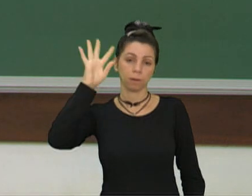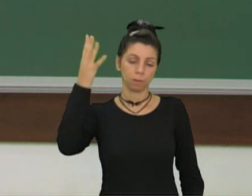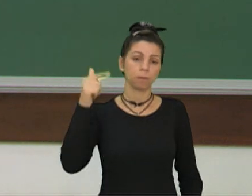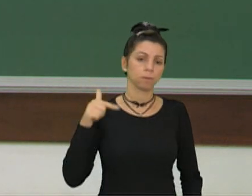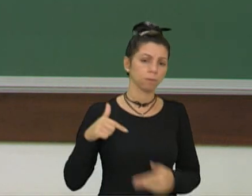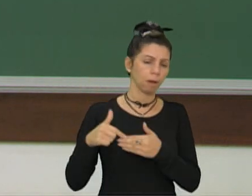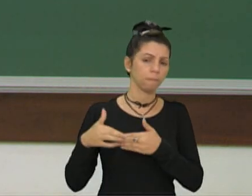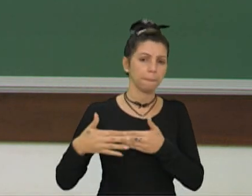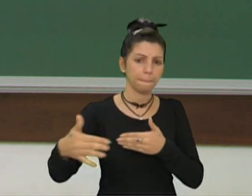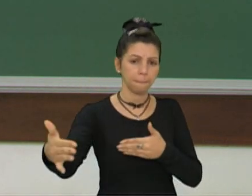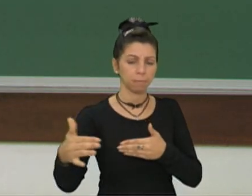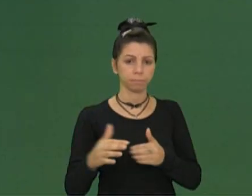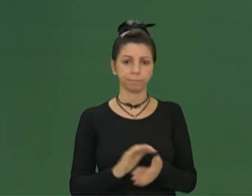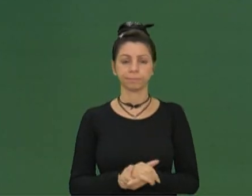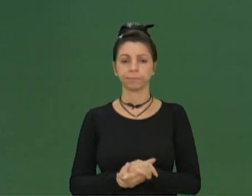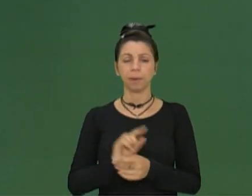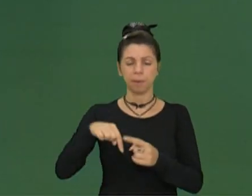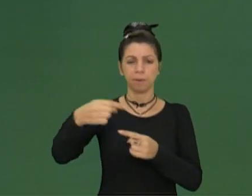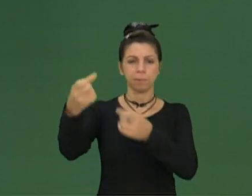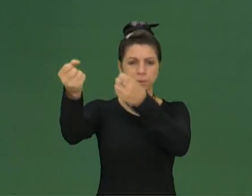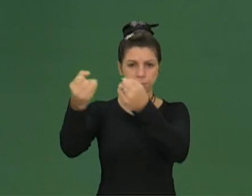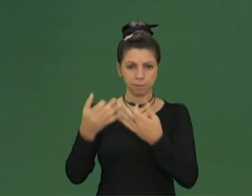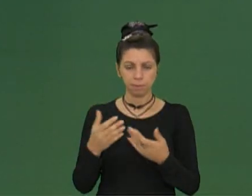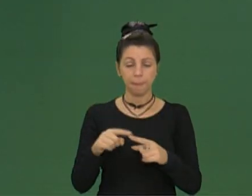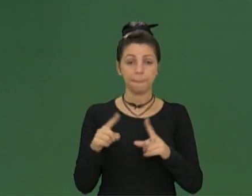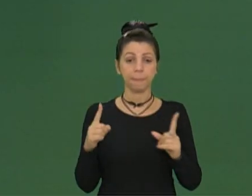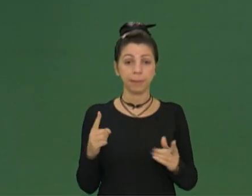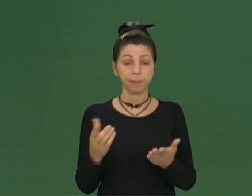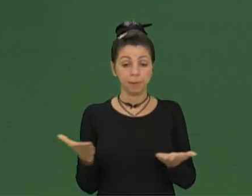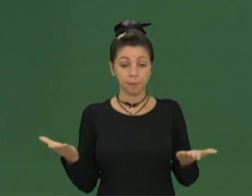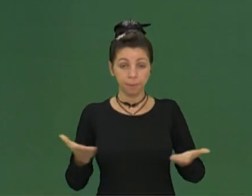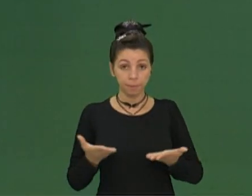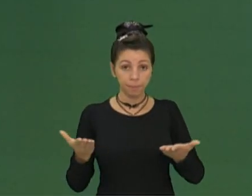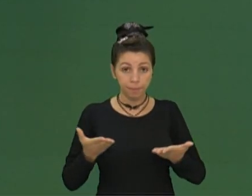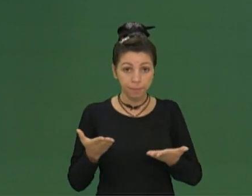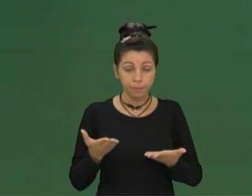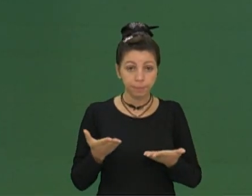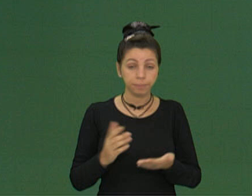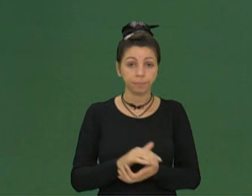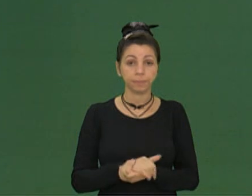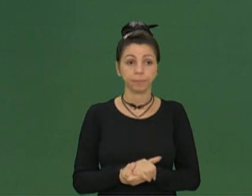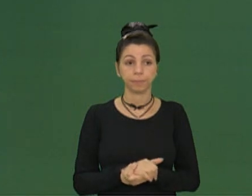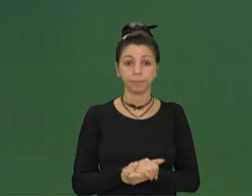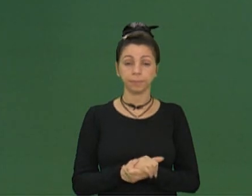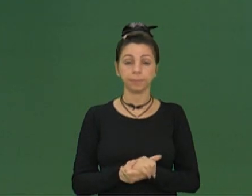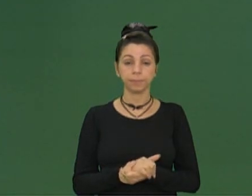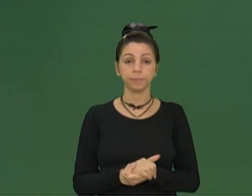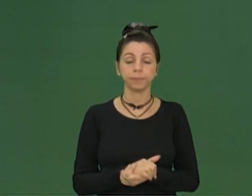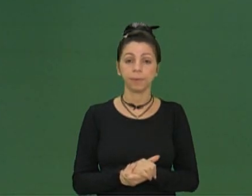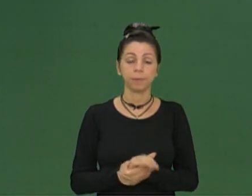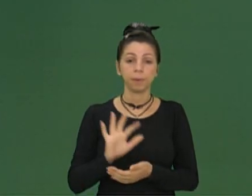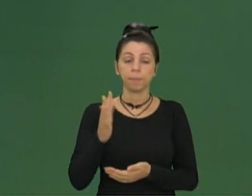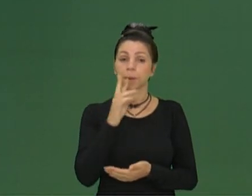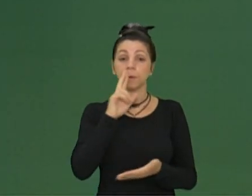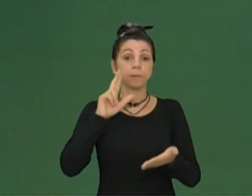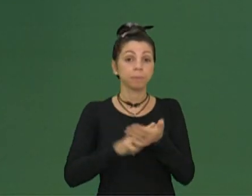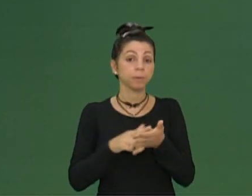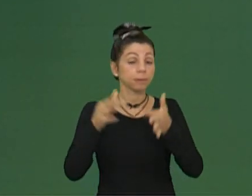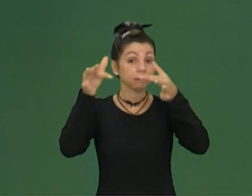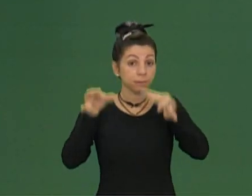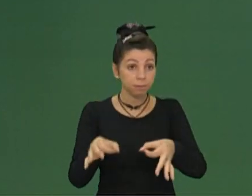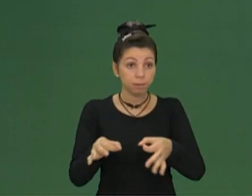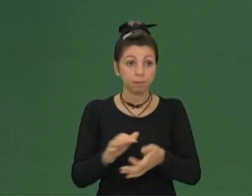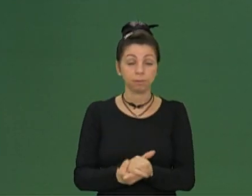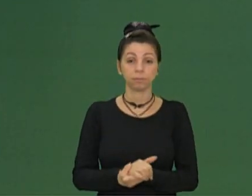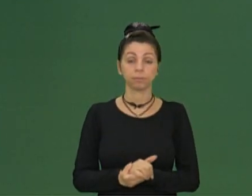fiquem curiosos, mais tarde vocês vão verificar isso. Mas, por enquanto, ela não, né, não tem uma solução. Então, a